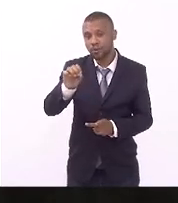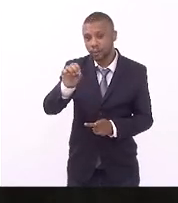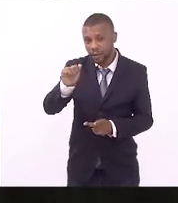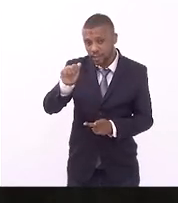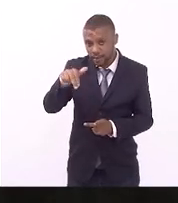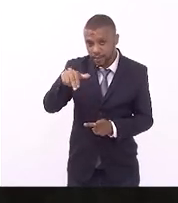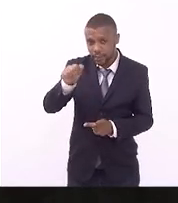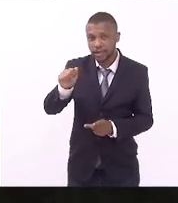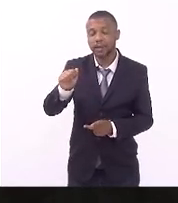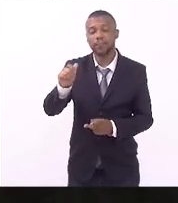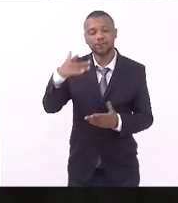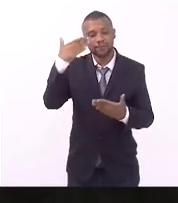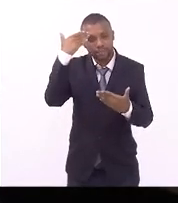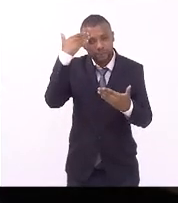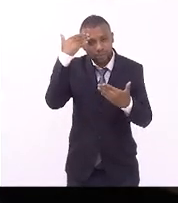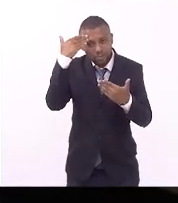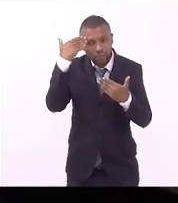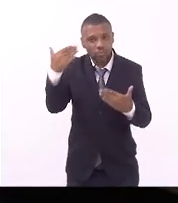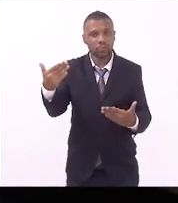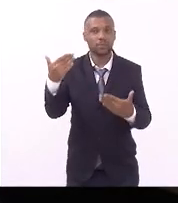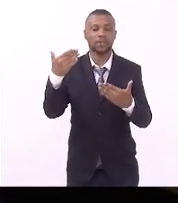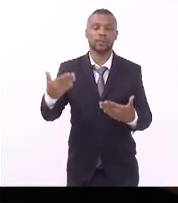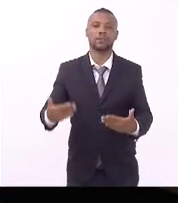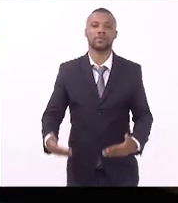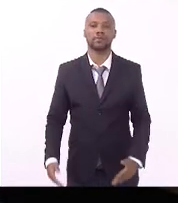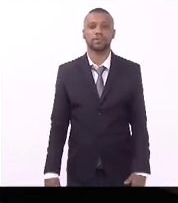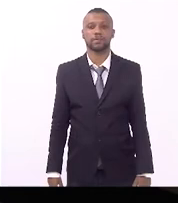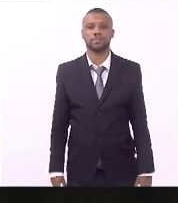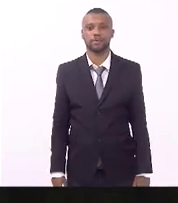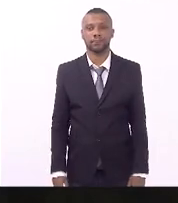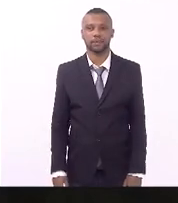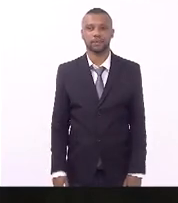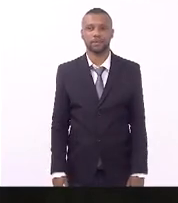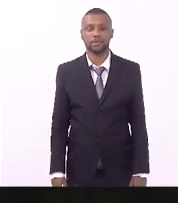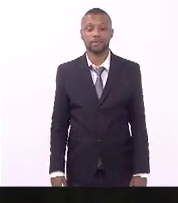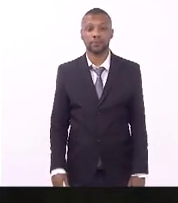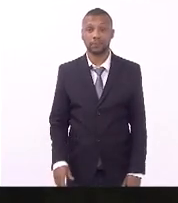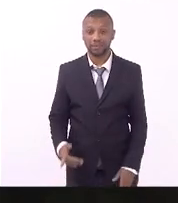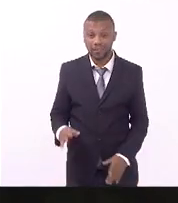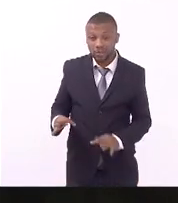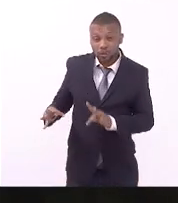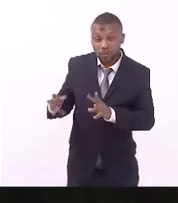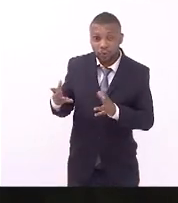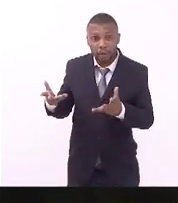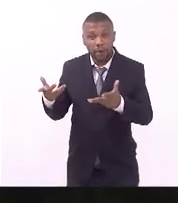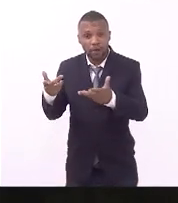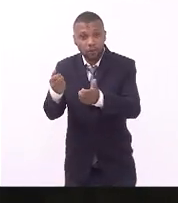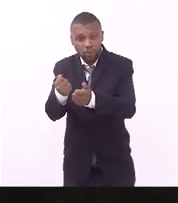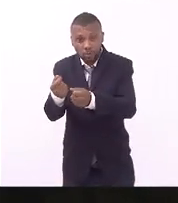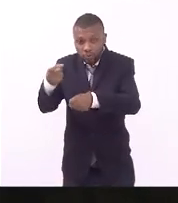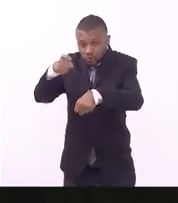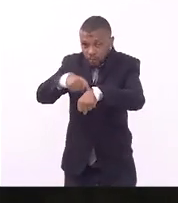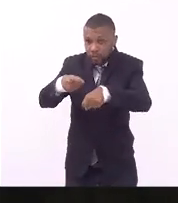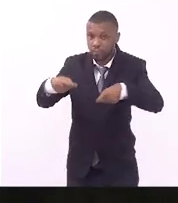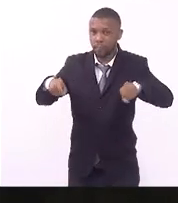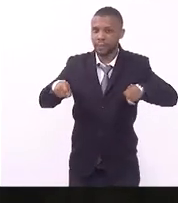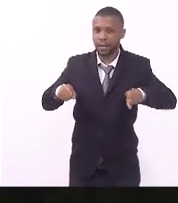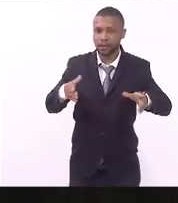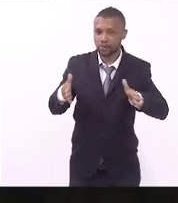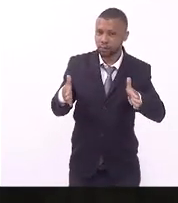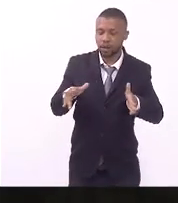meus mais profundos agradecimentos. Mas nem tudo foram flores durante esse meu mandato. Também